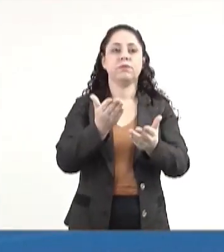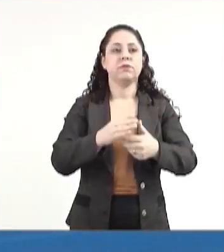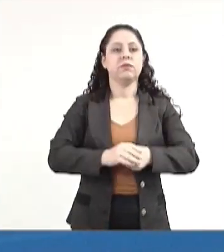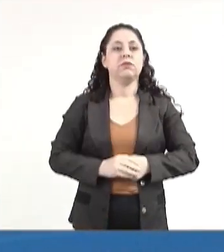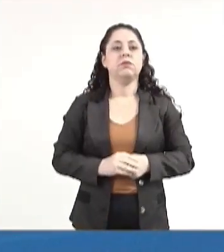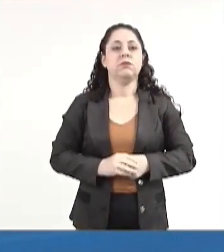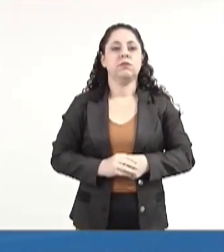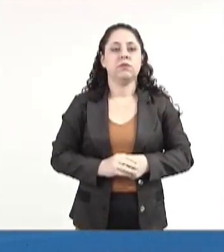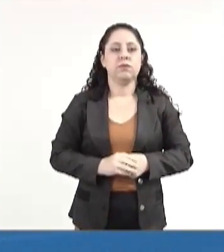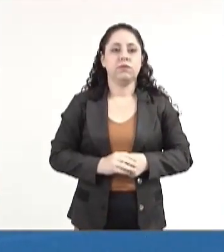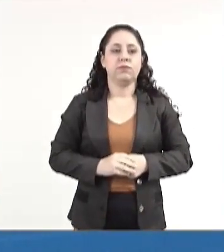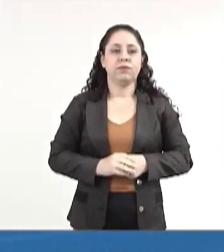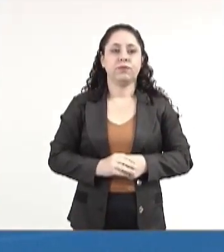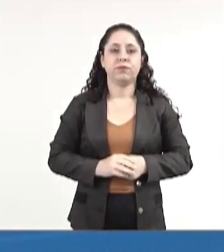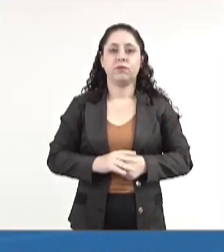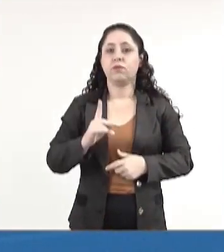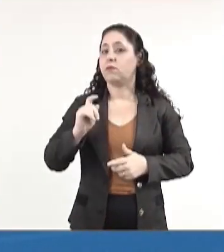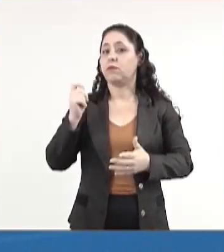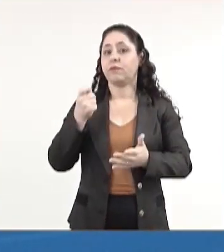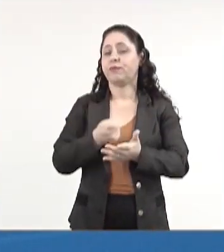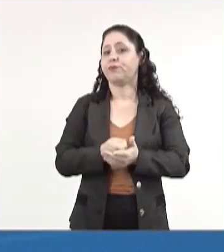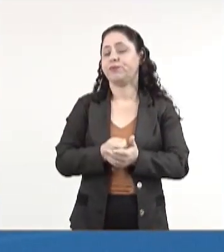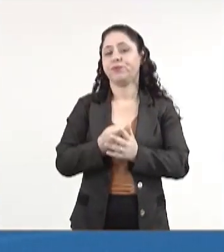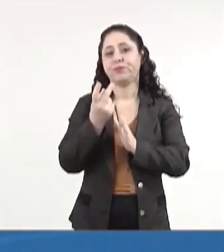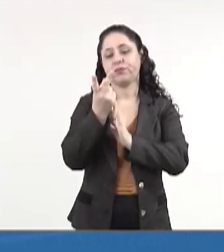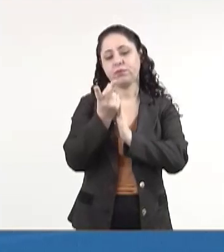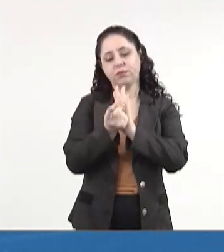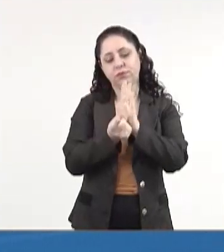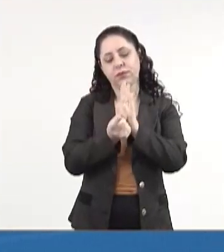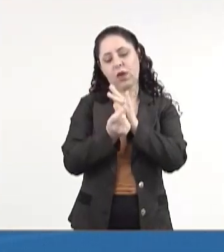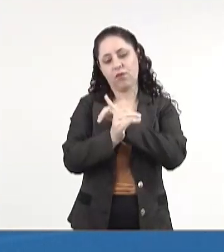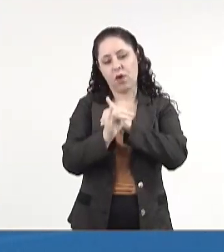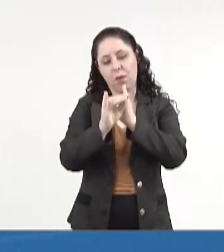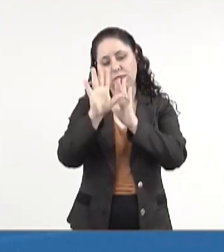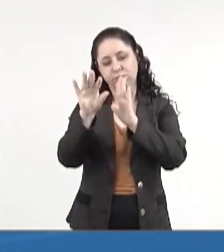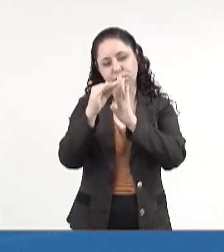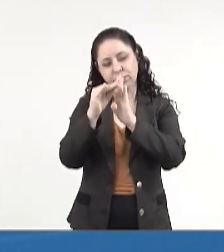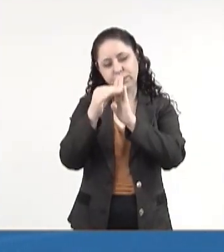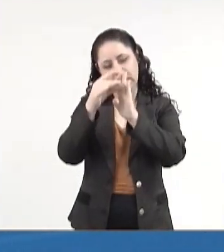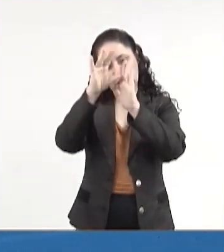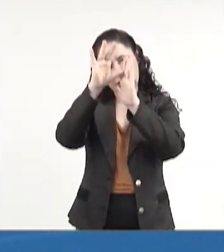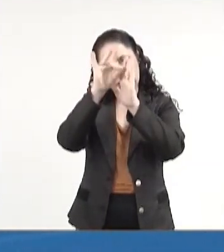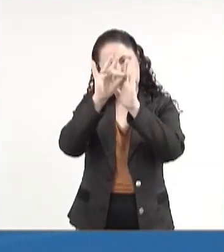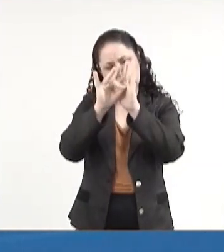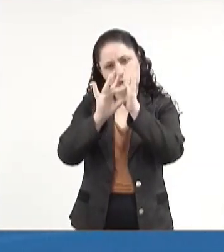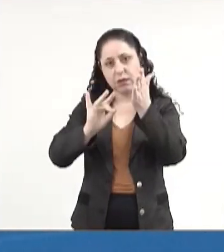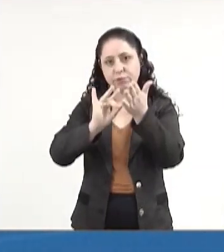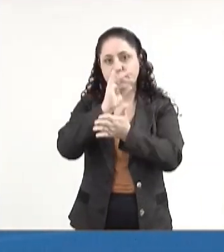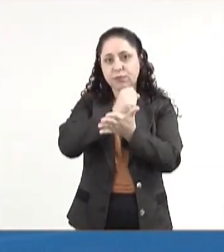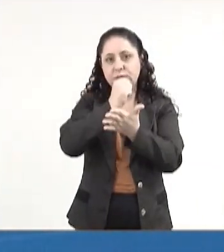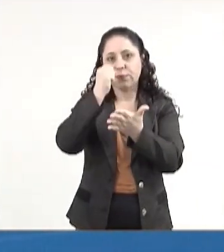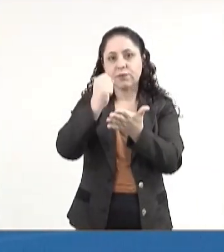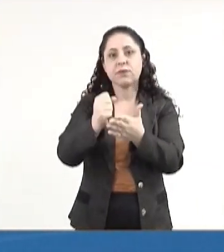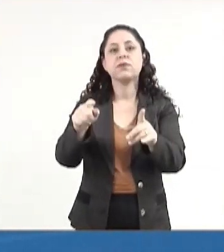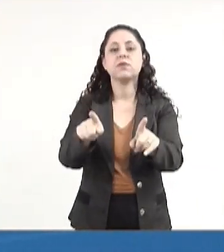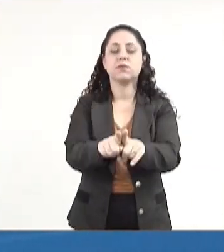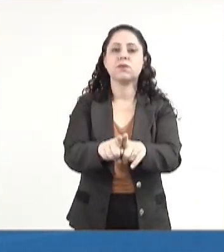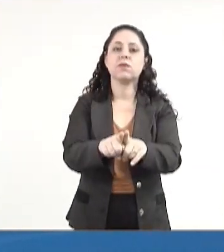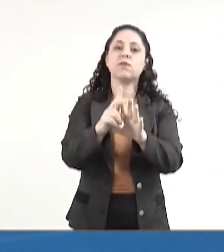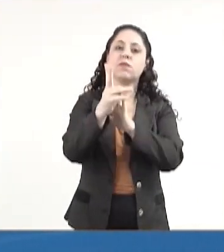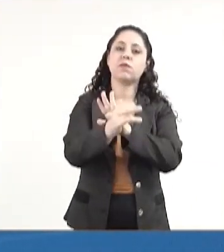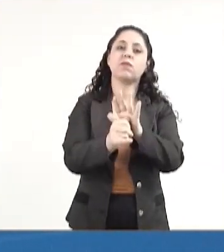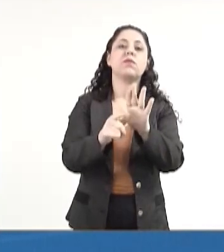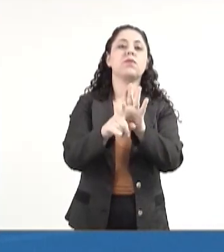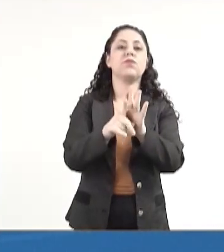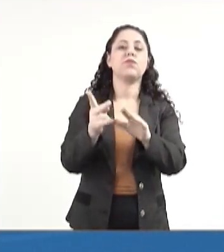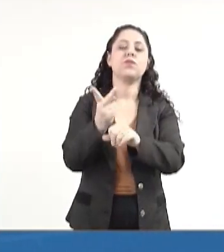atendimento. Com obrigatoriedade de fornecer os orçamentos com informações imprescindíveis, assinados e carimbados, o projeto